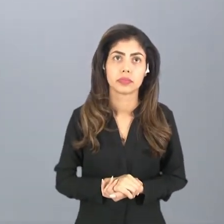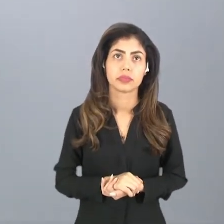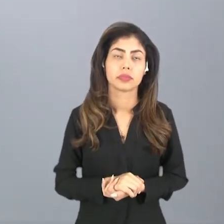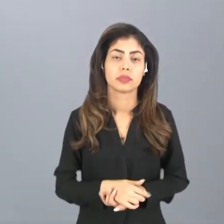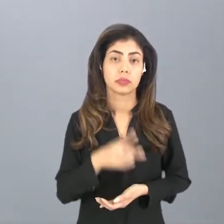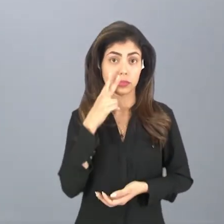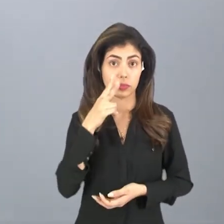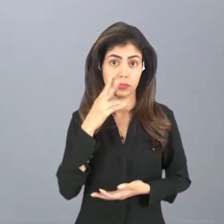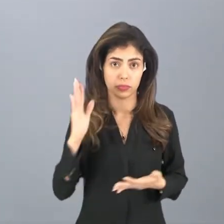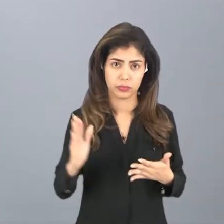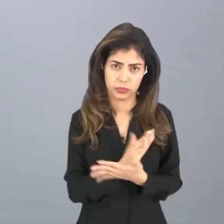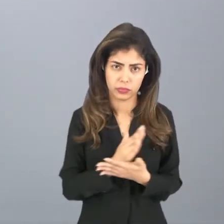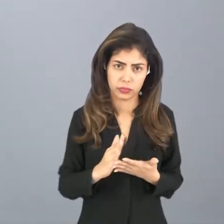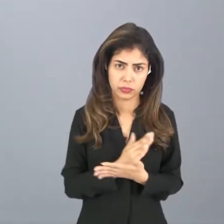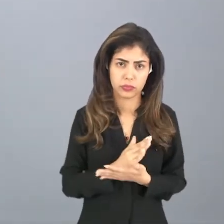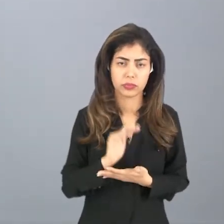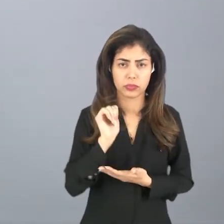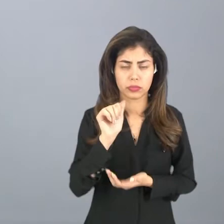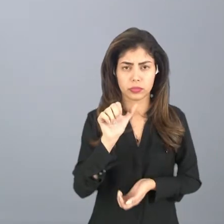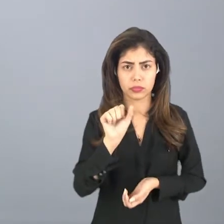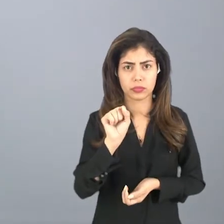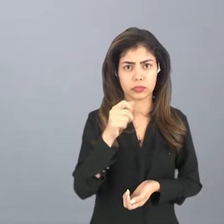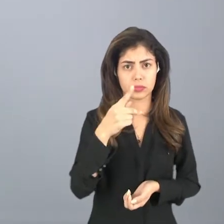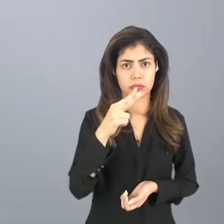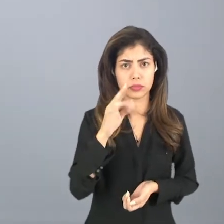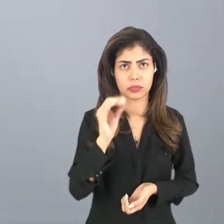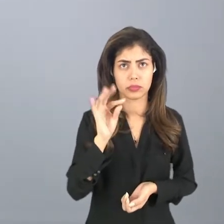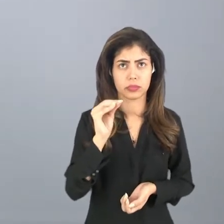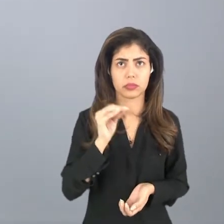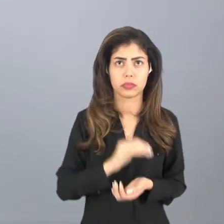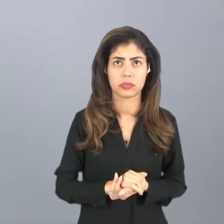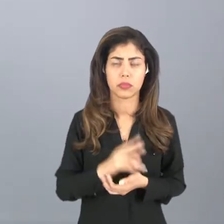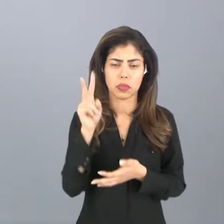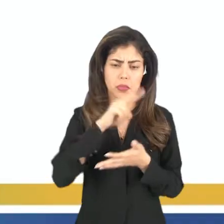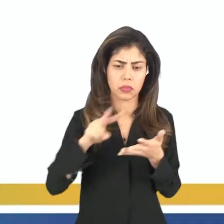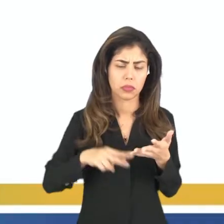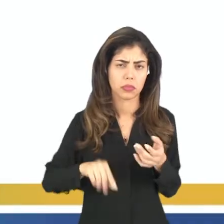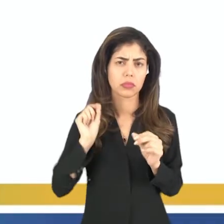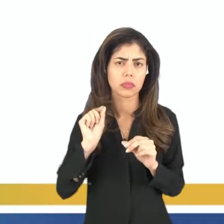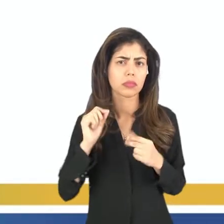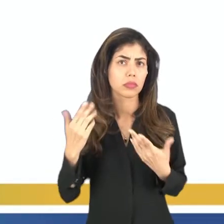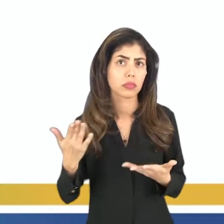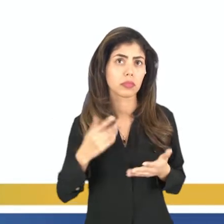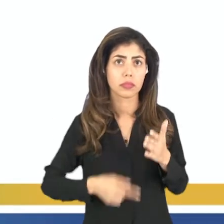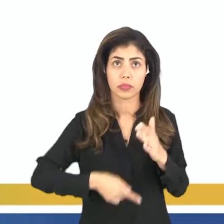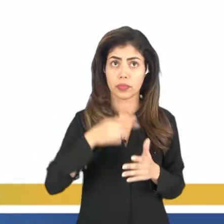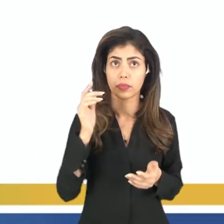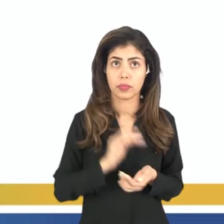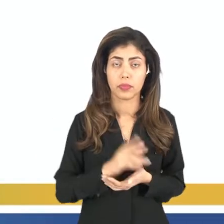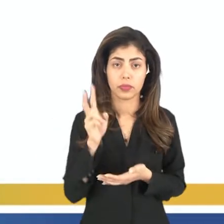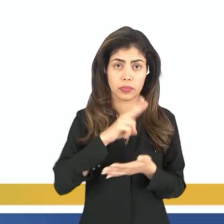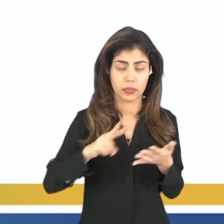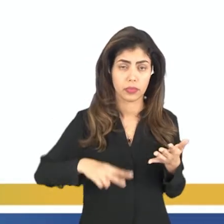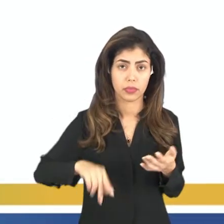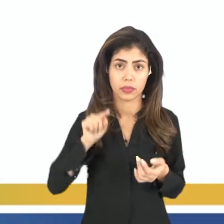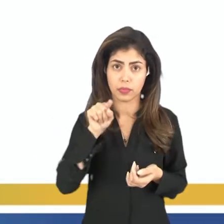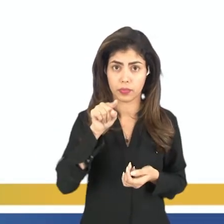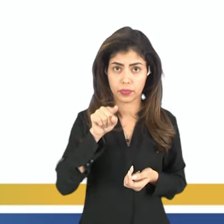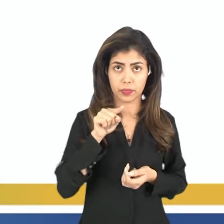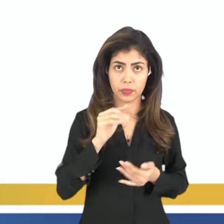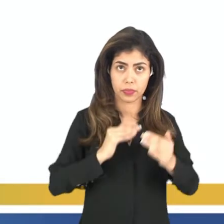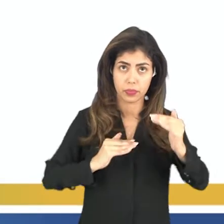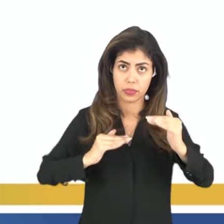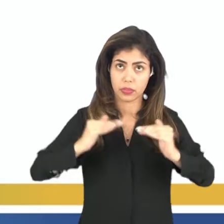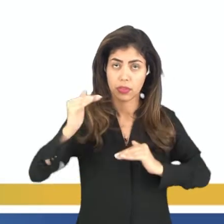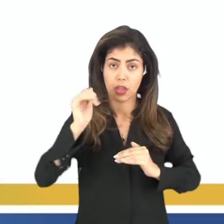Vamos ver aí, então, alguns aspectos que definem, em resumo, o que seria a leitura crítica. Primeiro, a leitura crítica está no nível